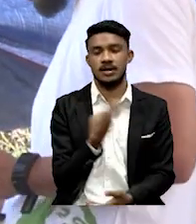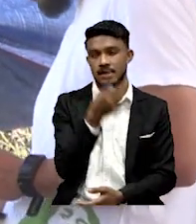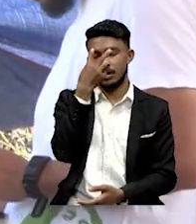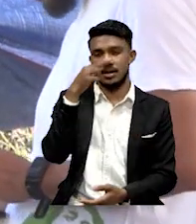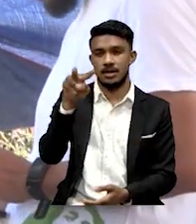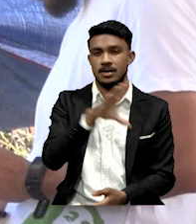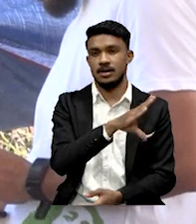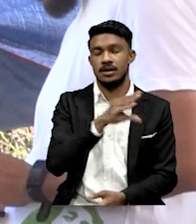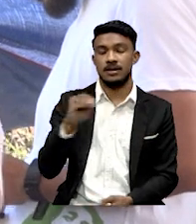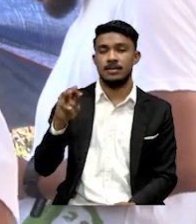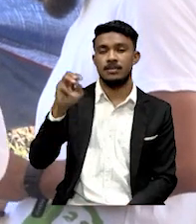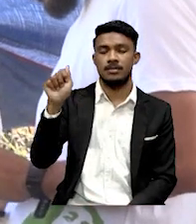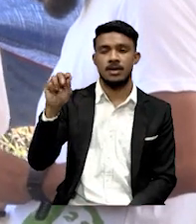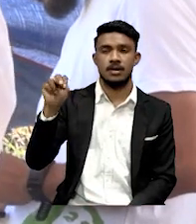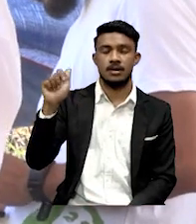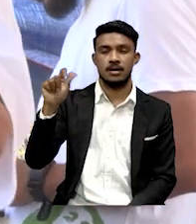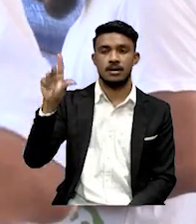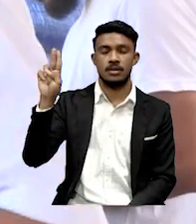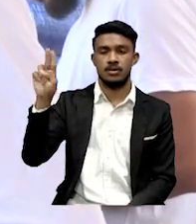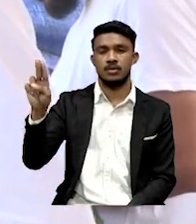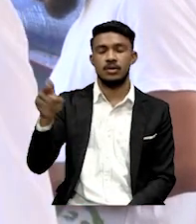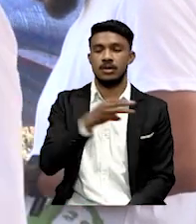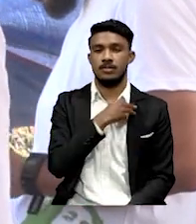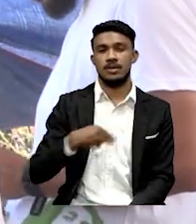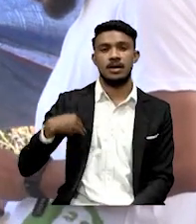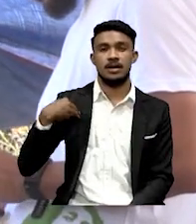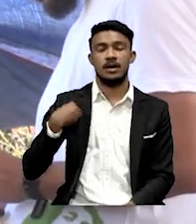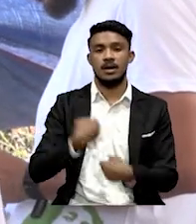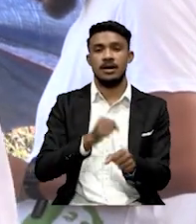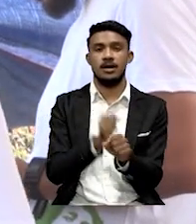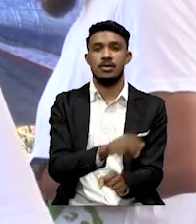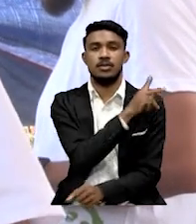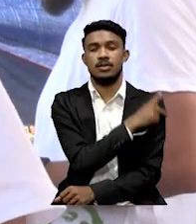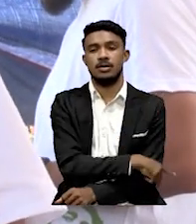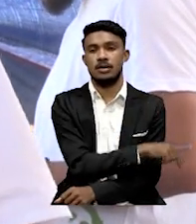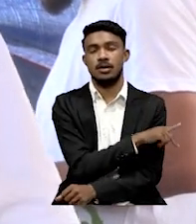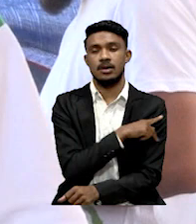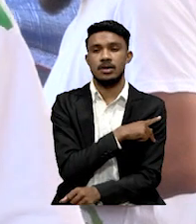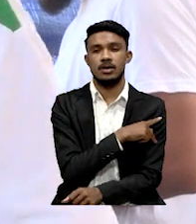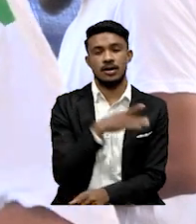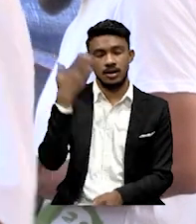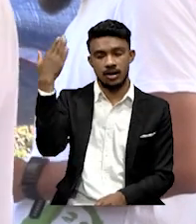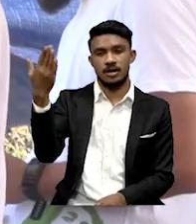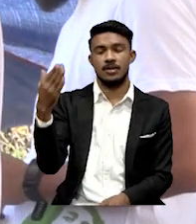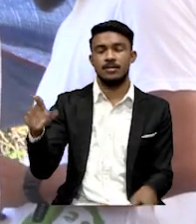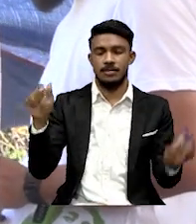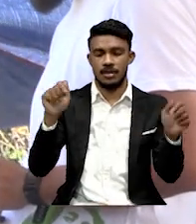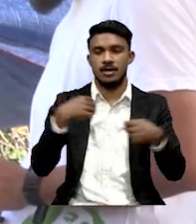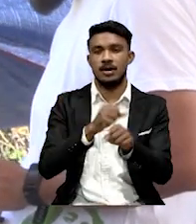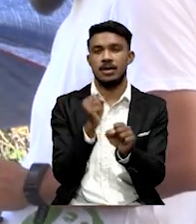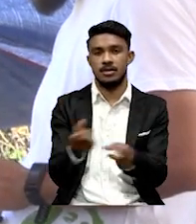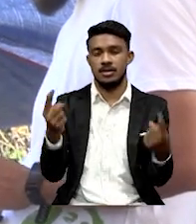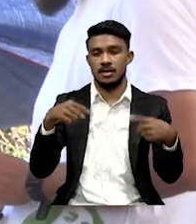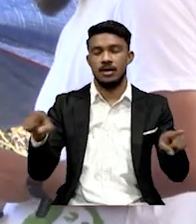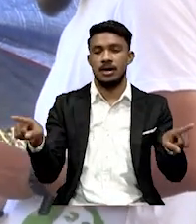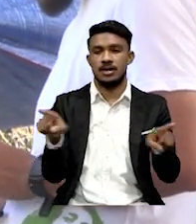Manalu, madre Manalu, halo, e clínica, tratamento natural na vane. Bel halo, e nessa halo